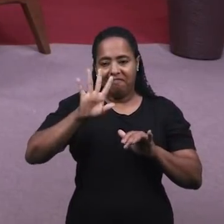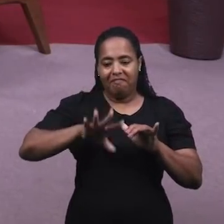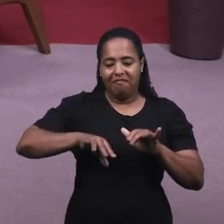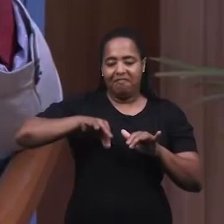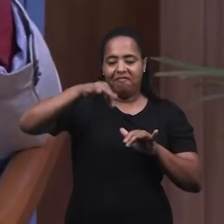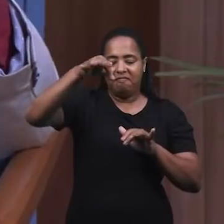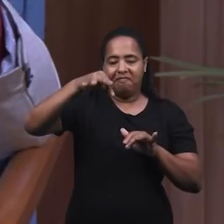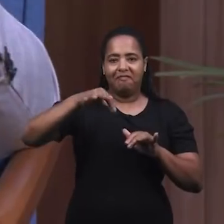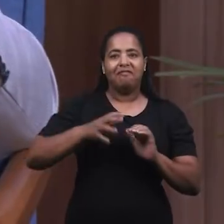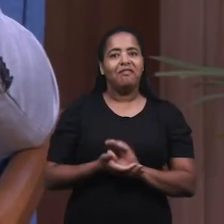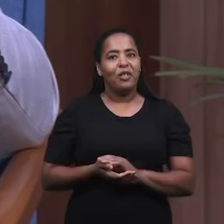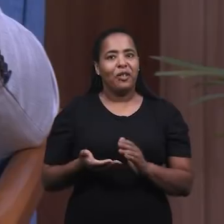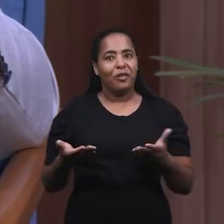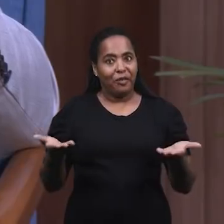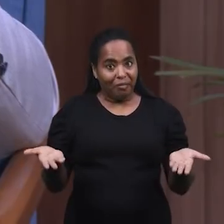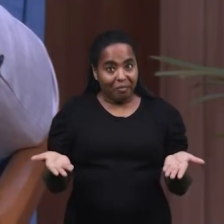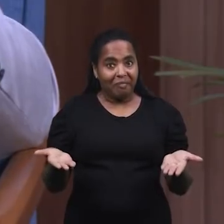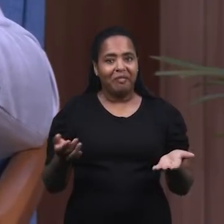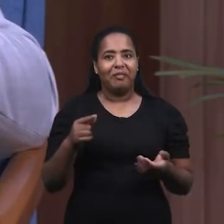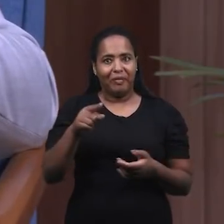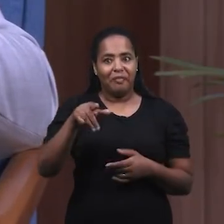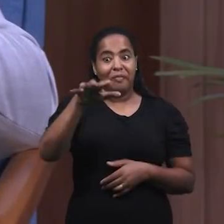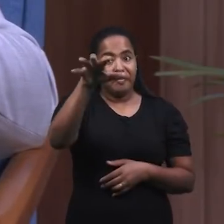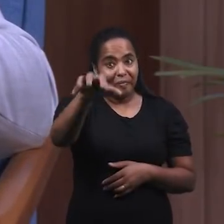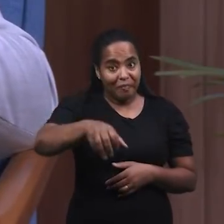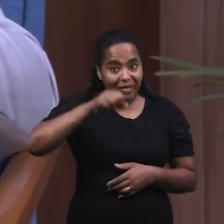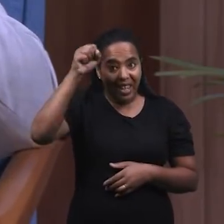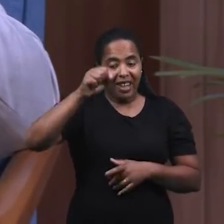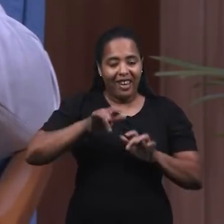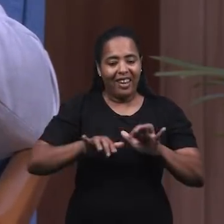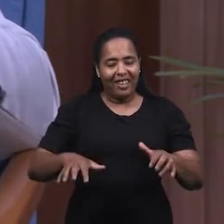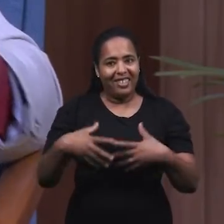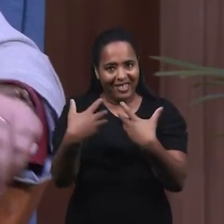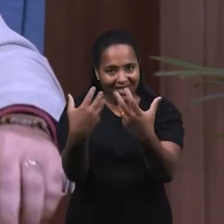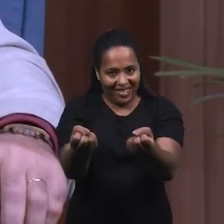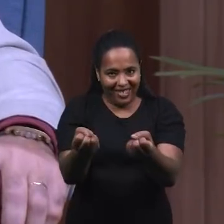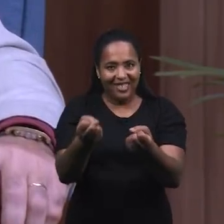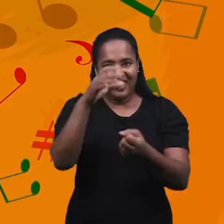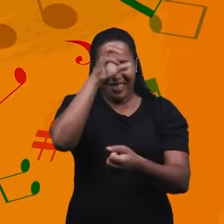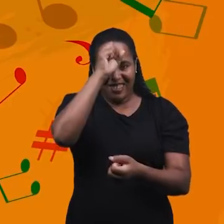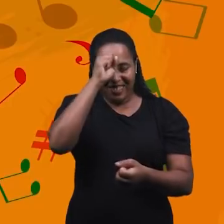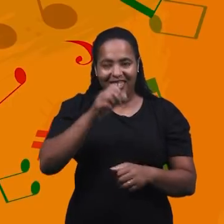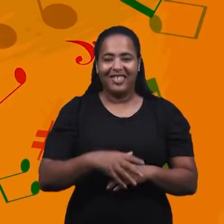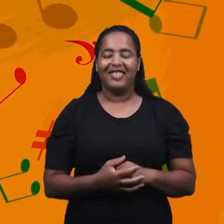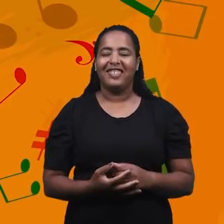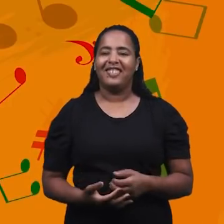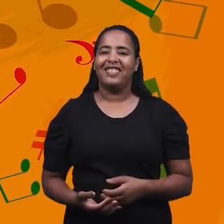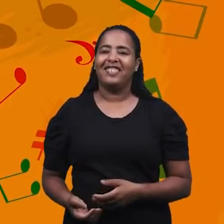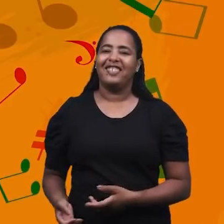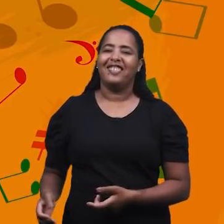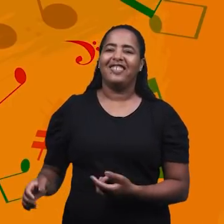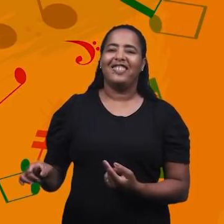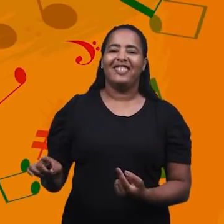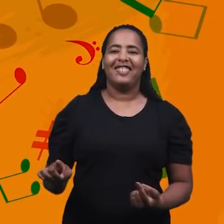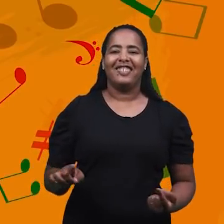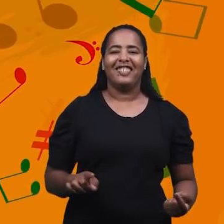louvor. Então você já sabe, pegue o seu instrumento e vamos aprender.